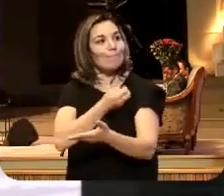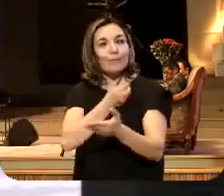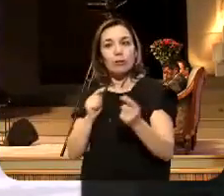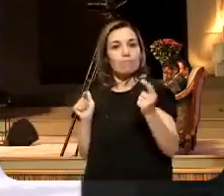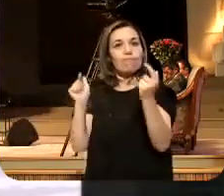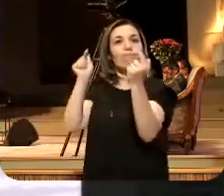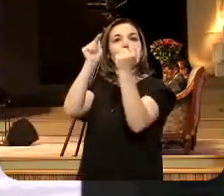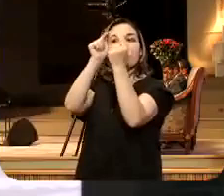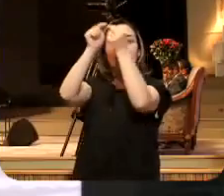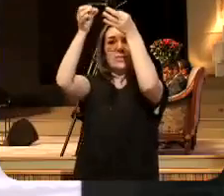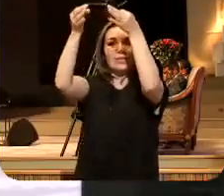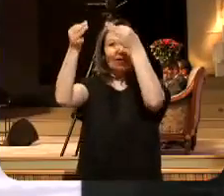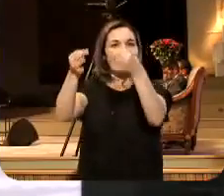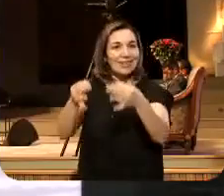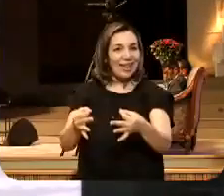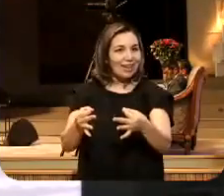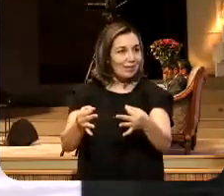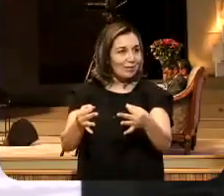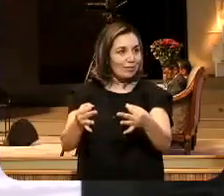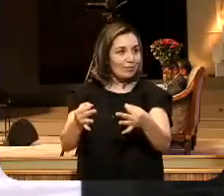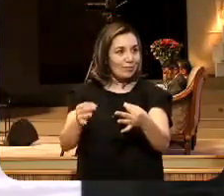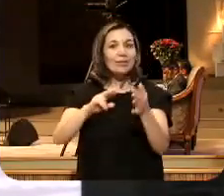Isso tem a ver com vida